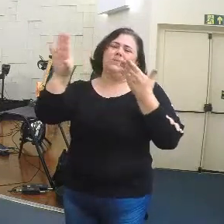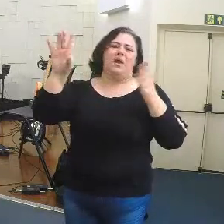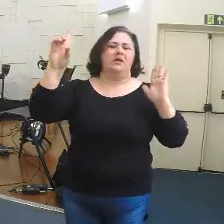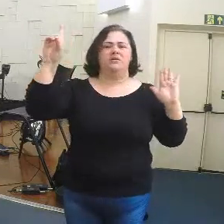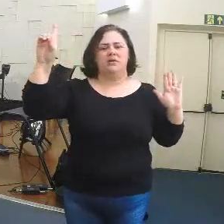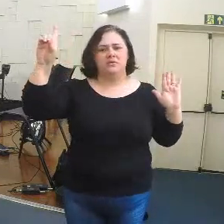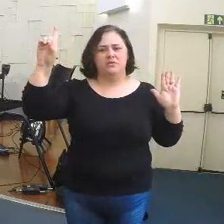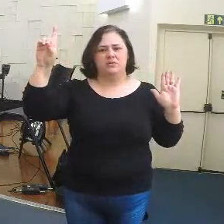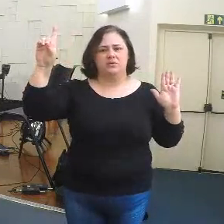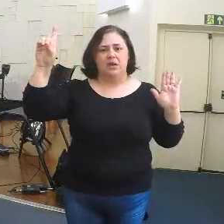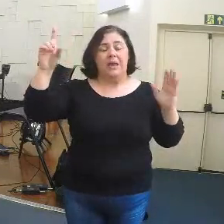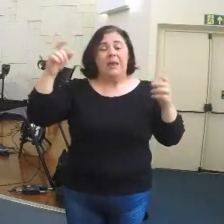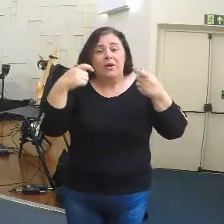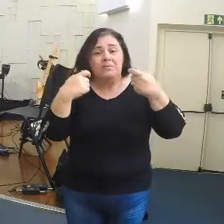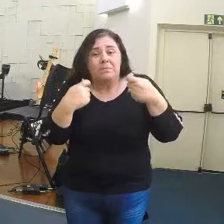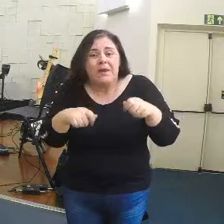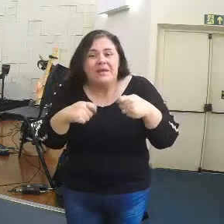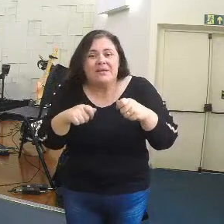coisa.